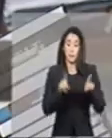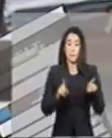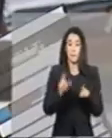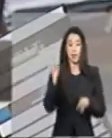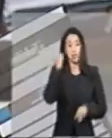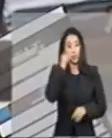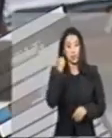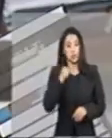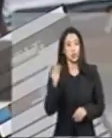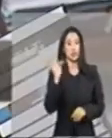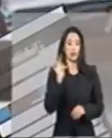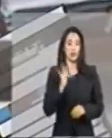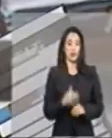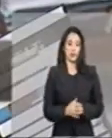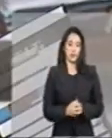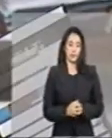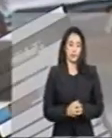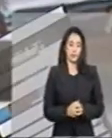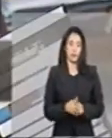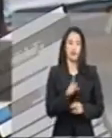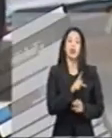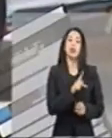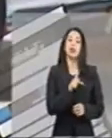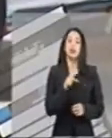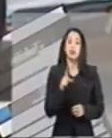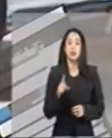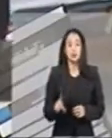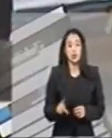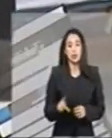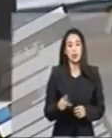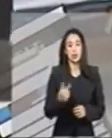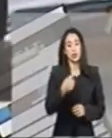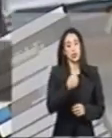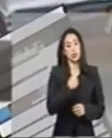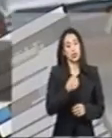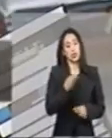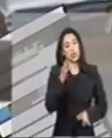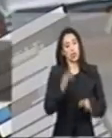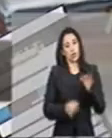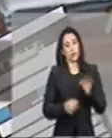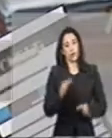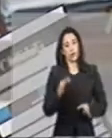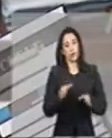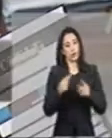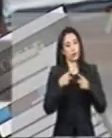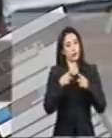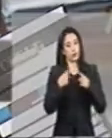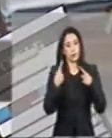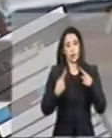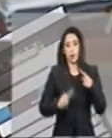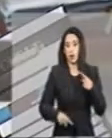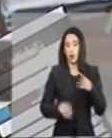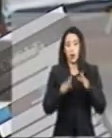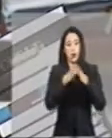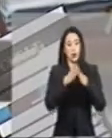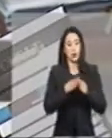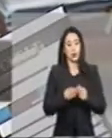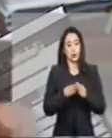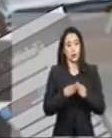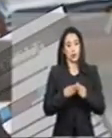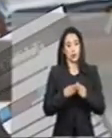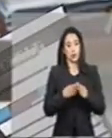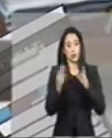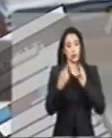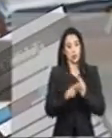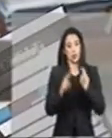Presidente, julgo improcedente o pedido formulado na